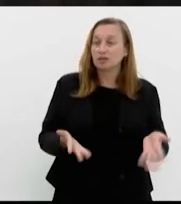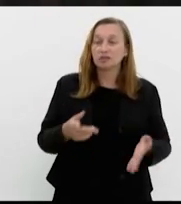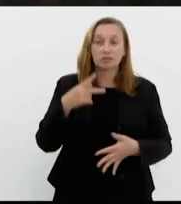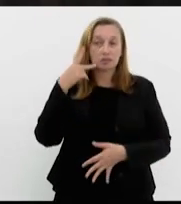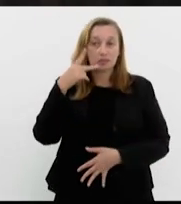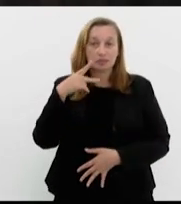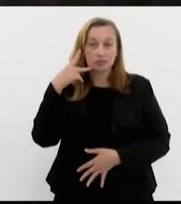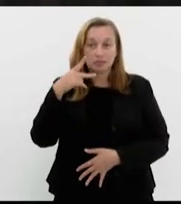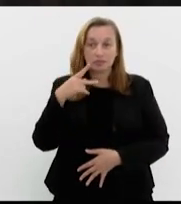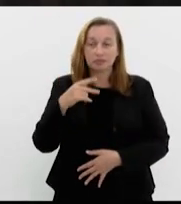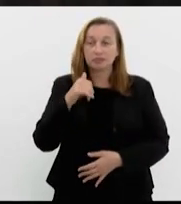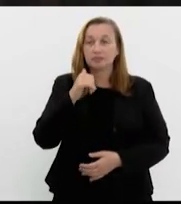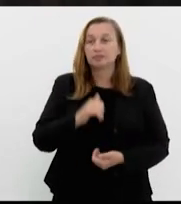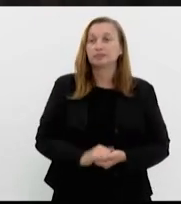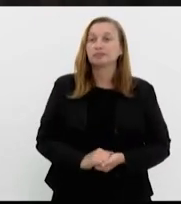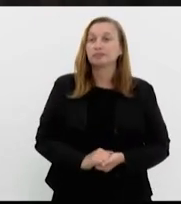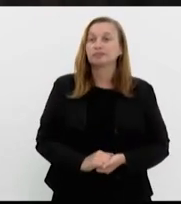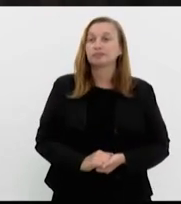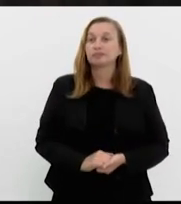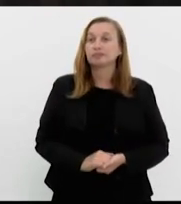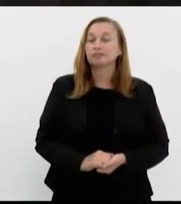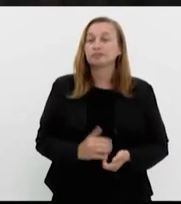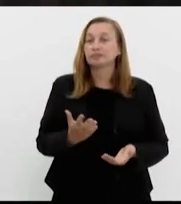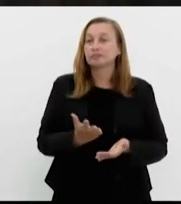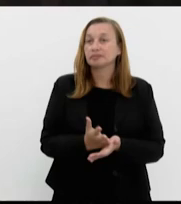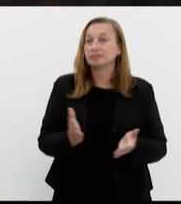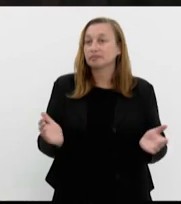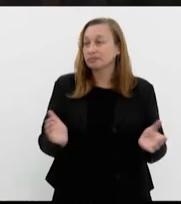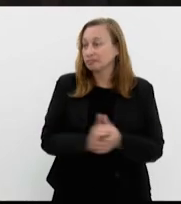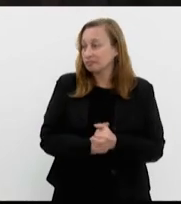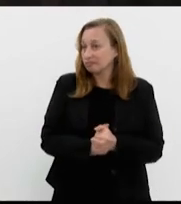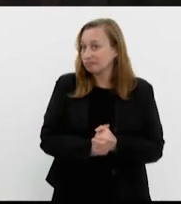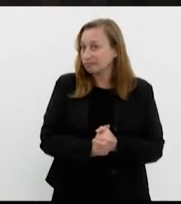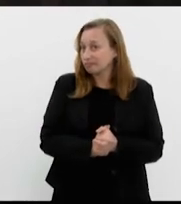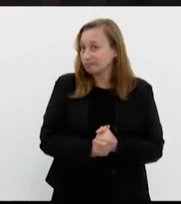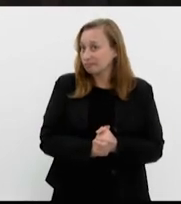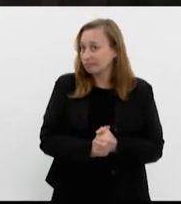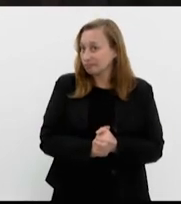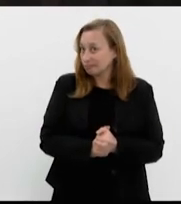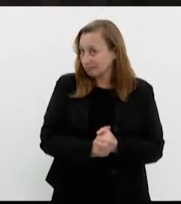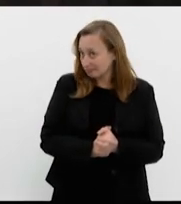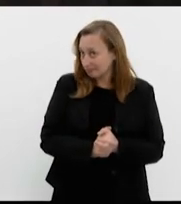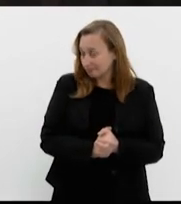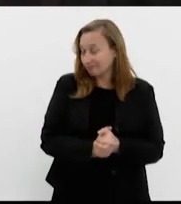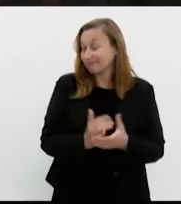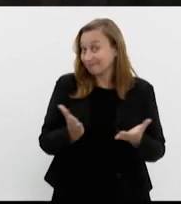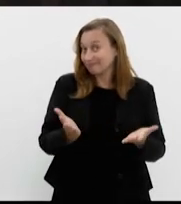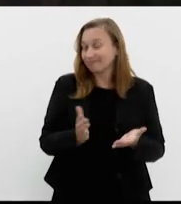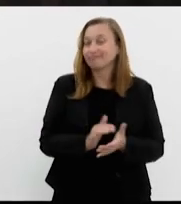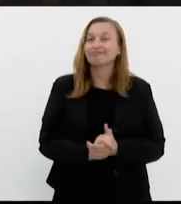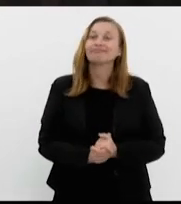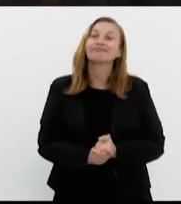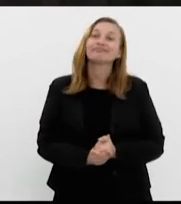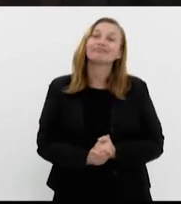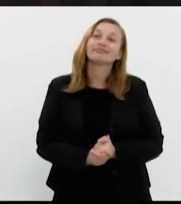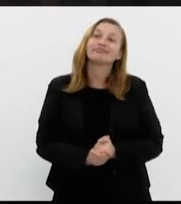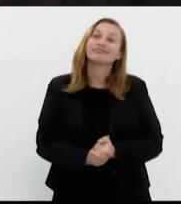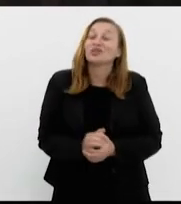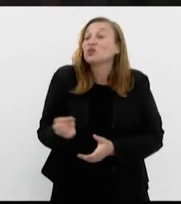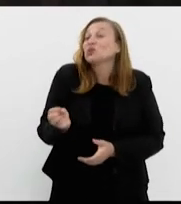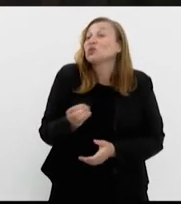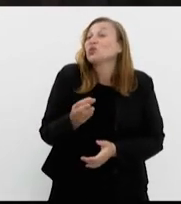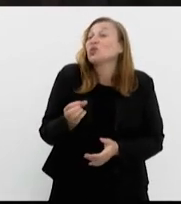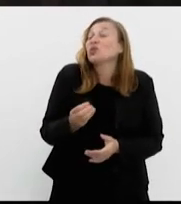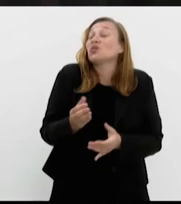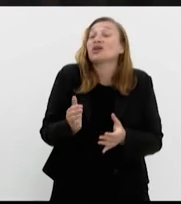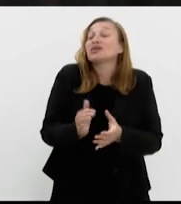parlamentar que acabou de se casar, né? É uma nubente, está ainda em lua